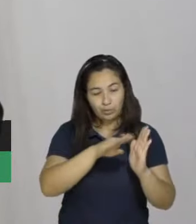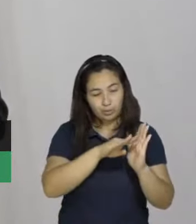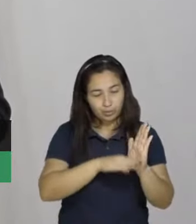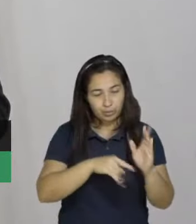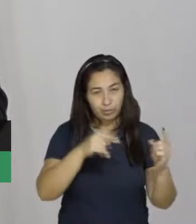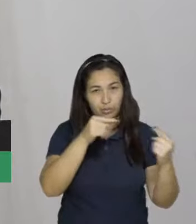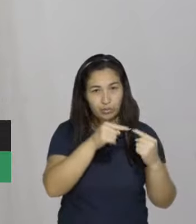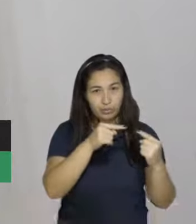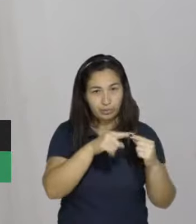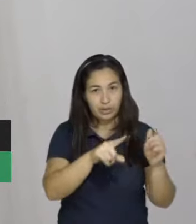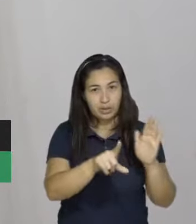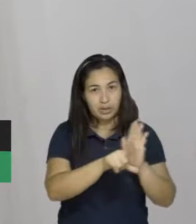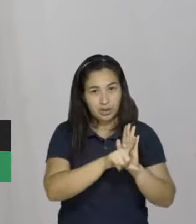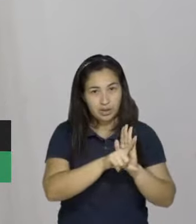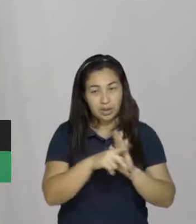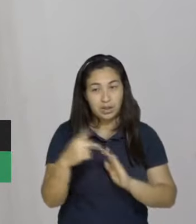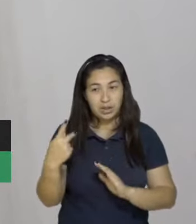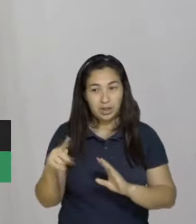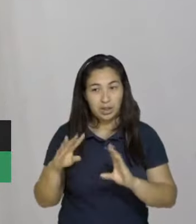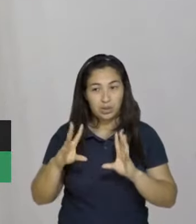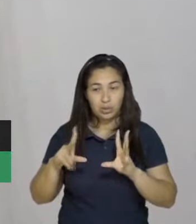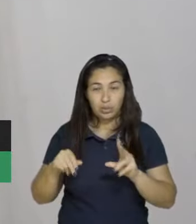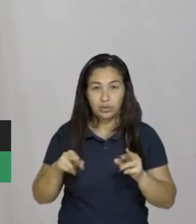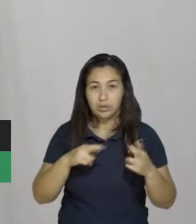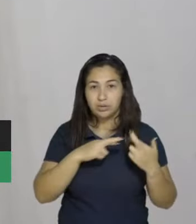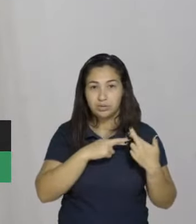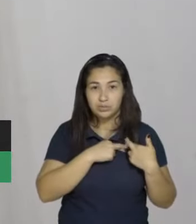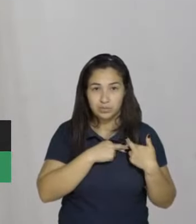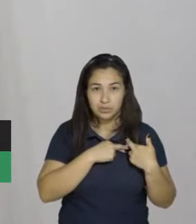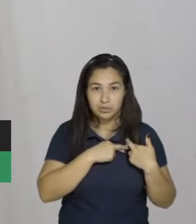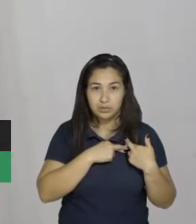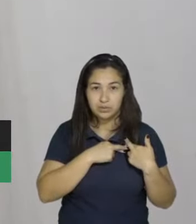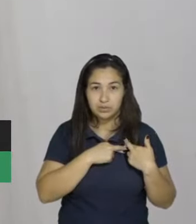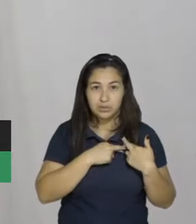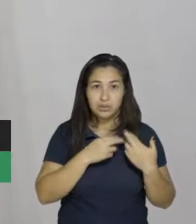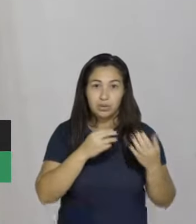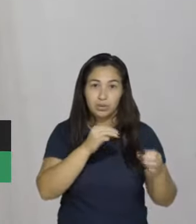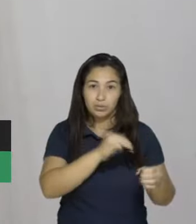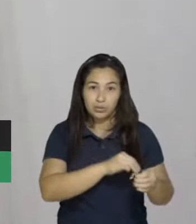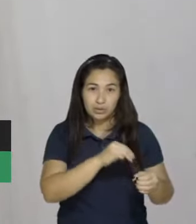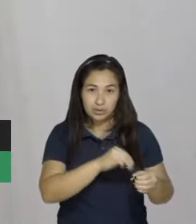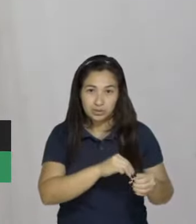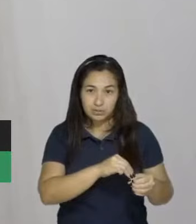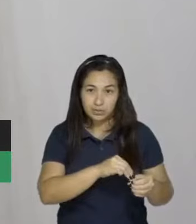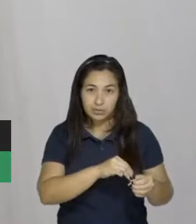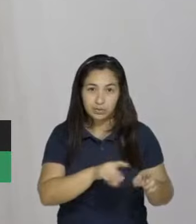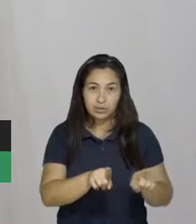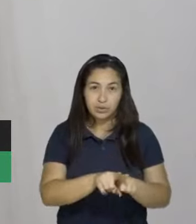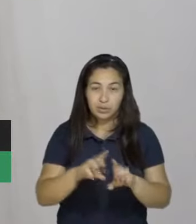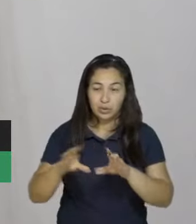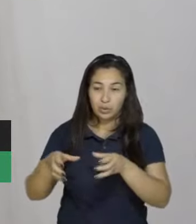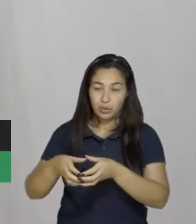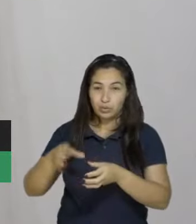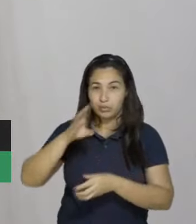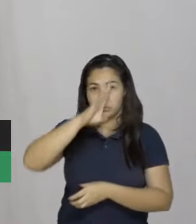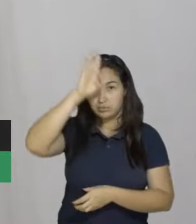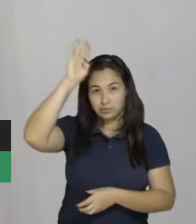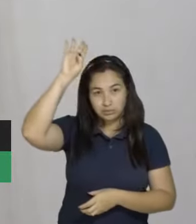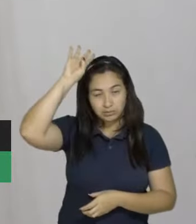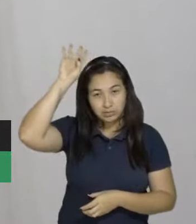a responsabilidade, e tanto o município, quanto o Corpo de Bombeiro, quanto os